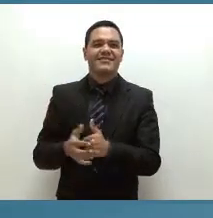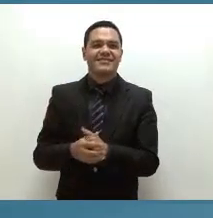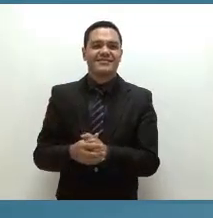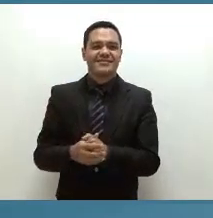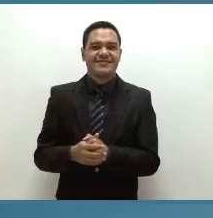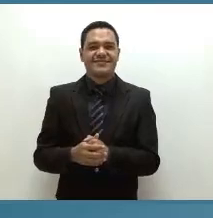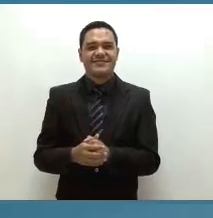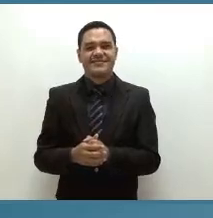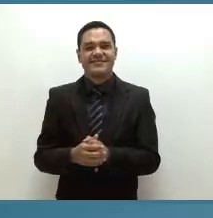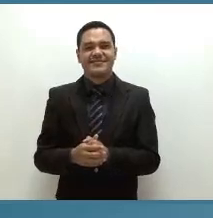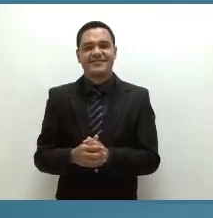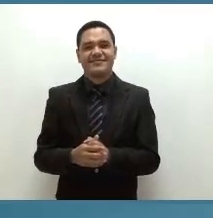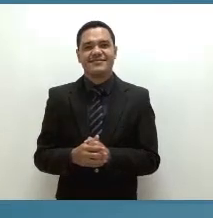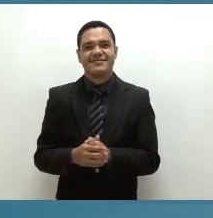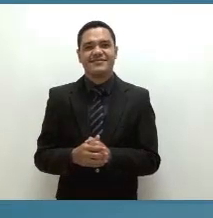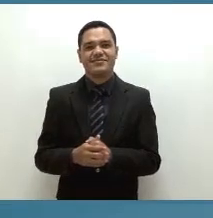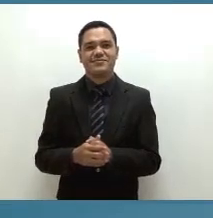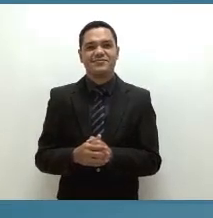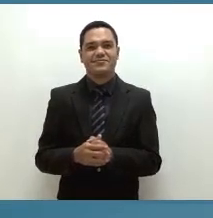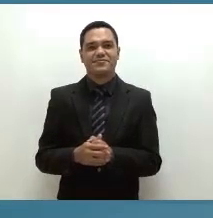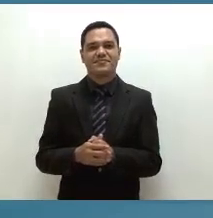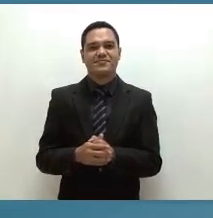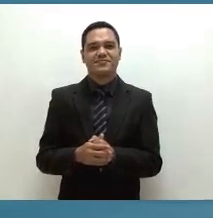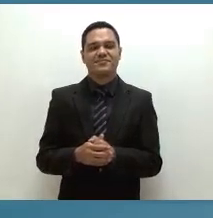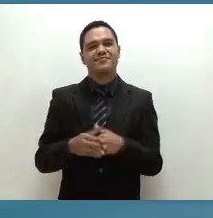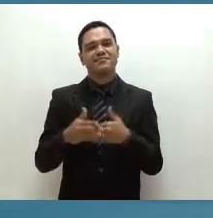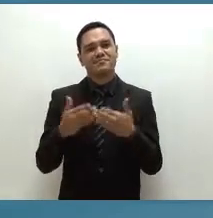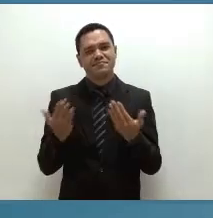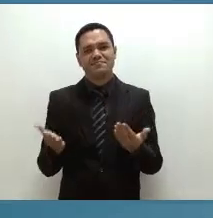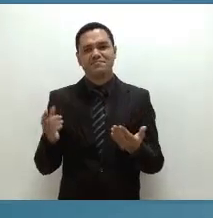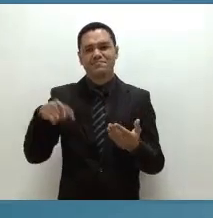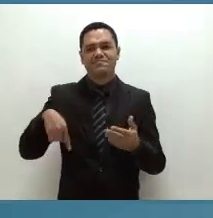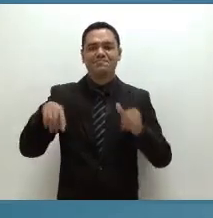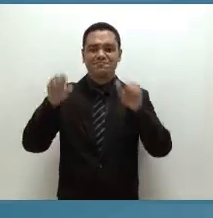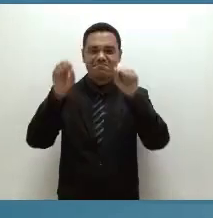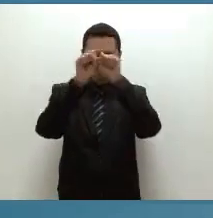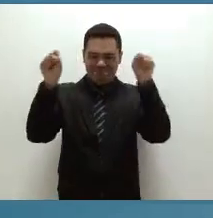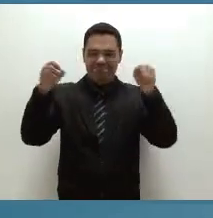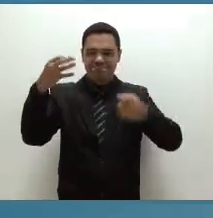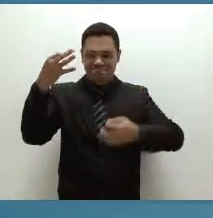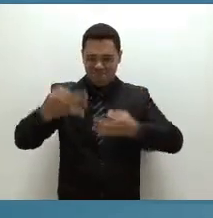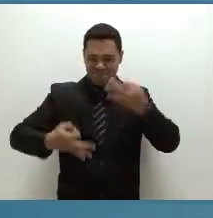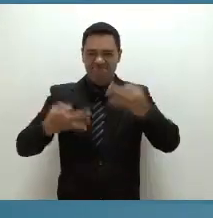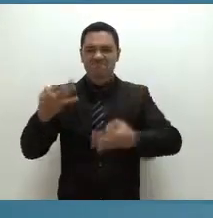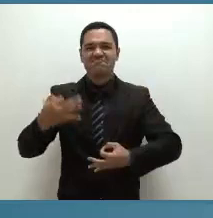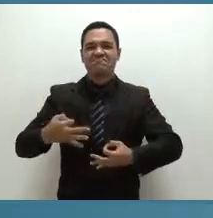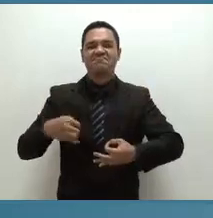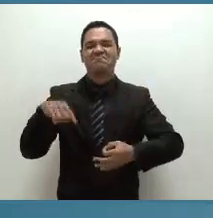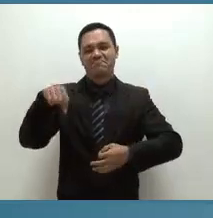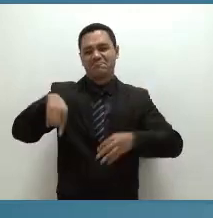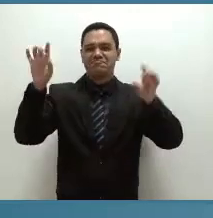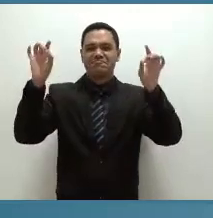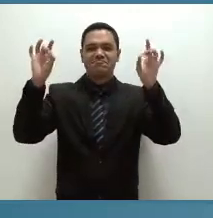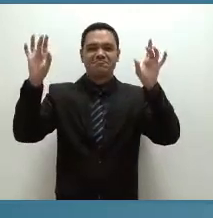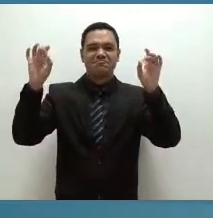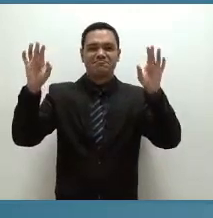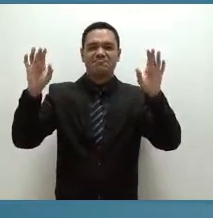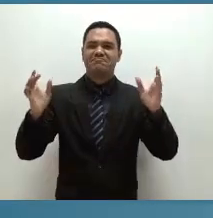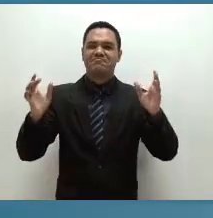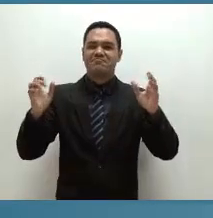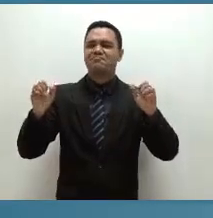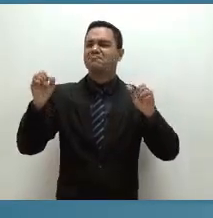que distingue o nosso tribunal entre os conflitos do